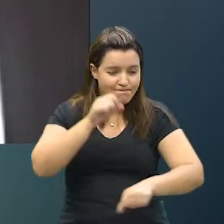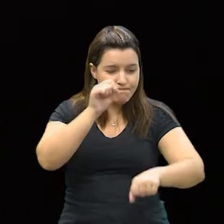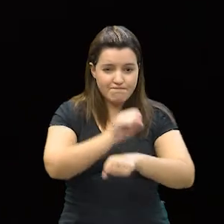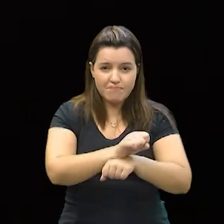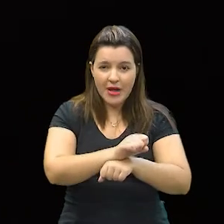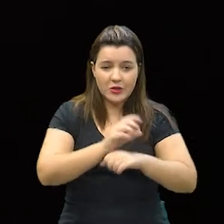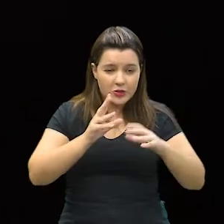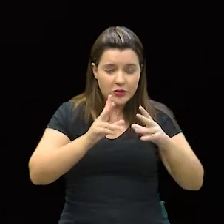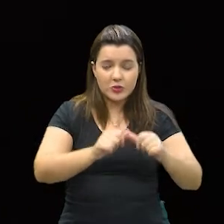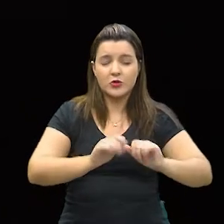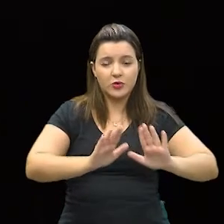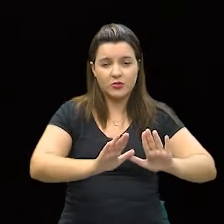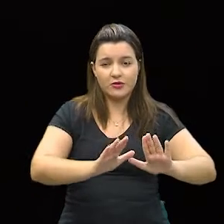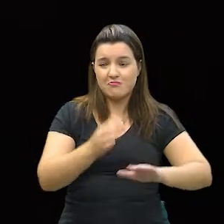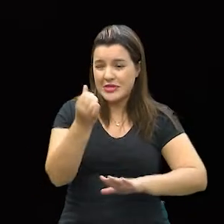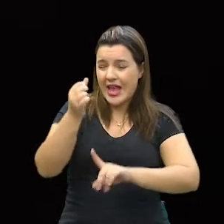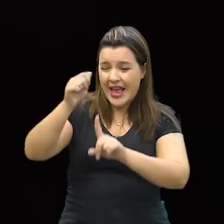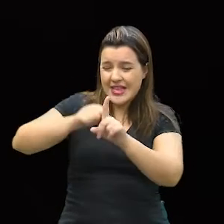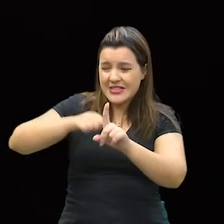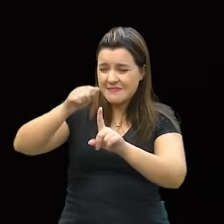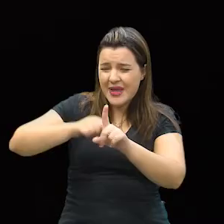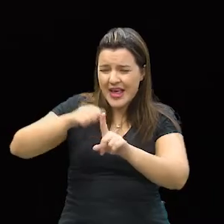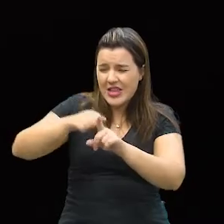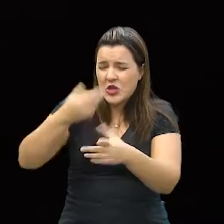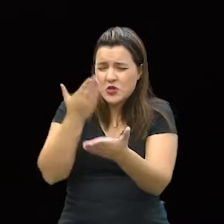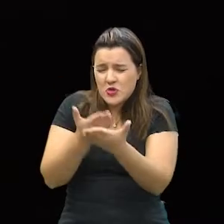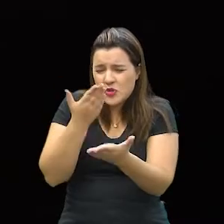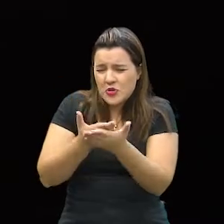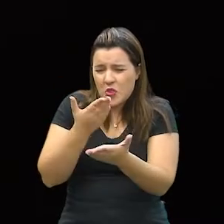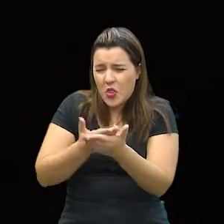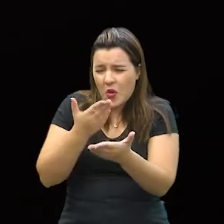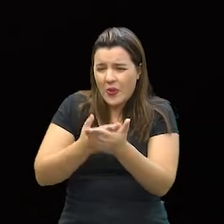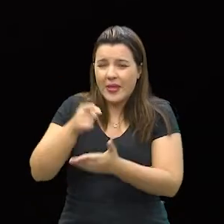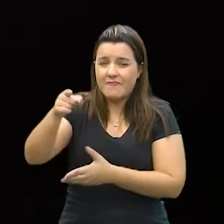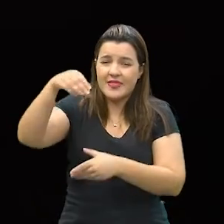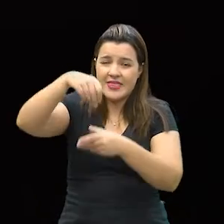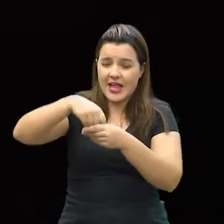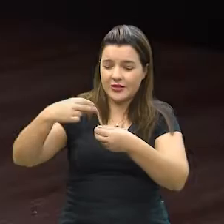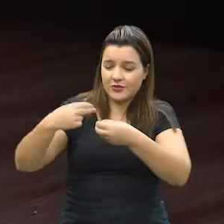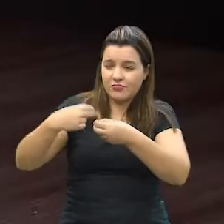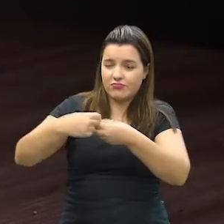Unicamp. Na Baita? Na baita aceleradora. E foi aí, então, que